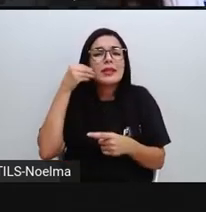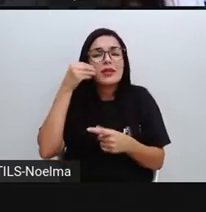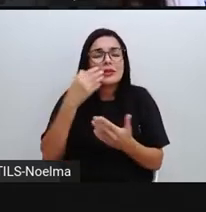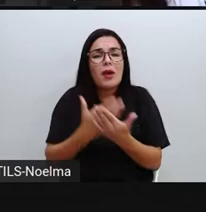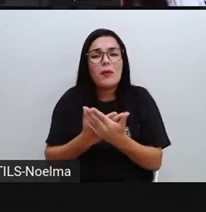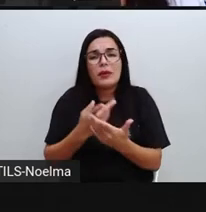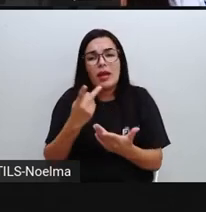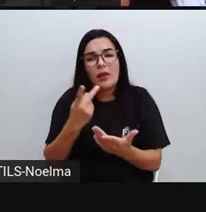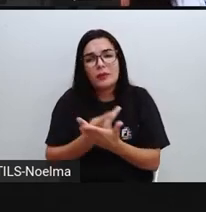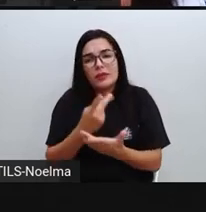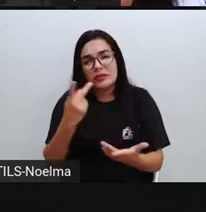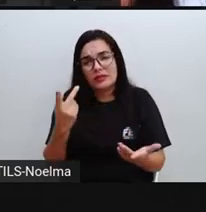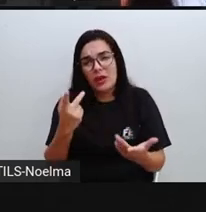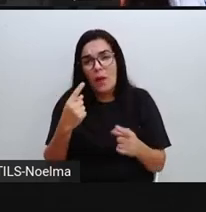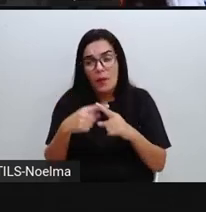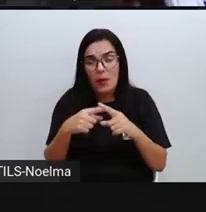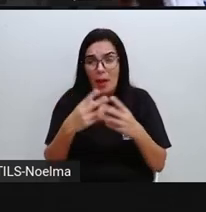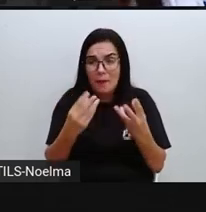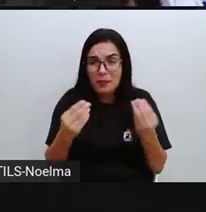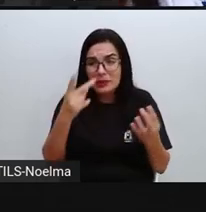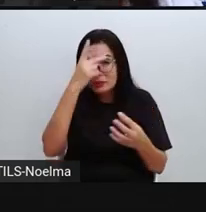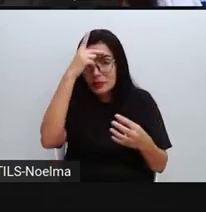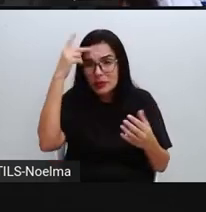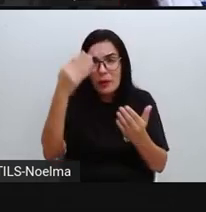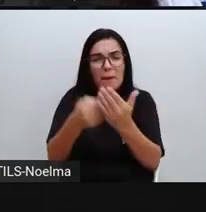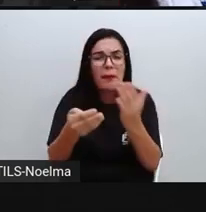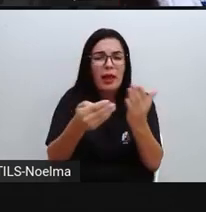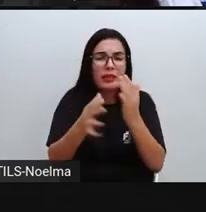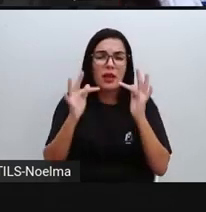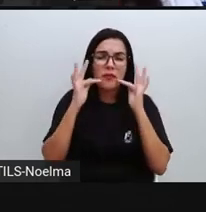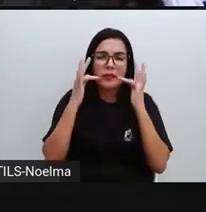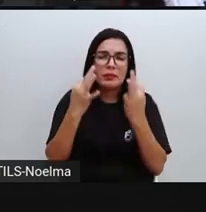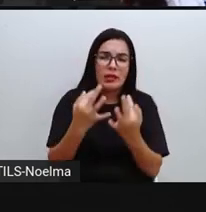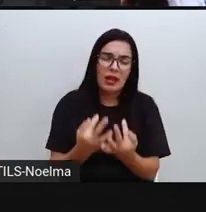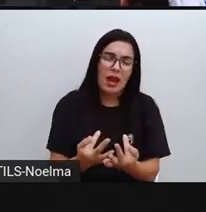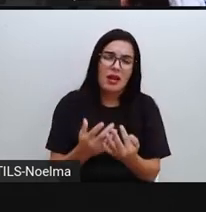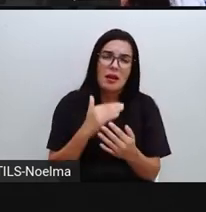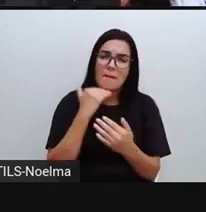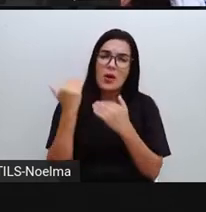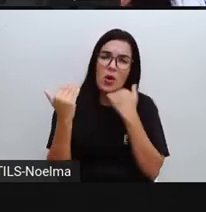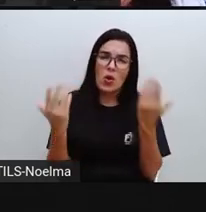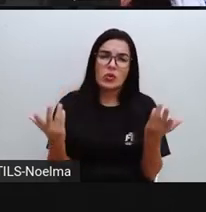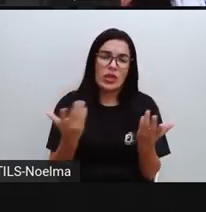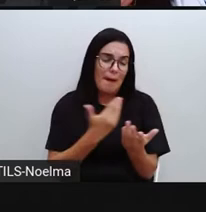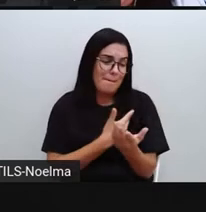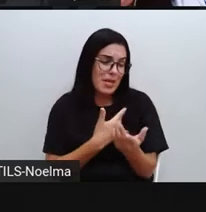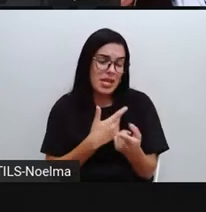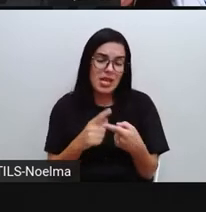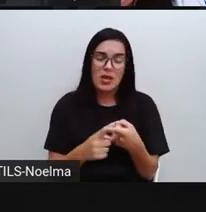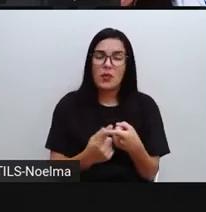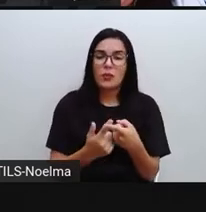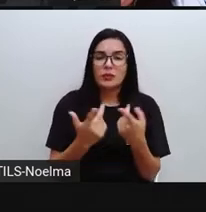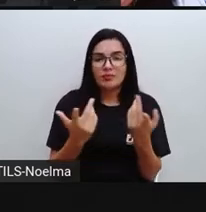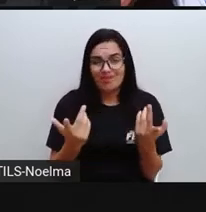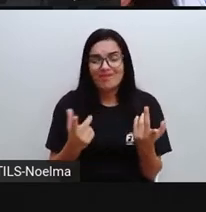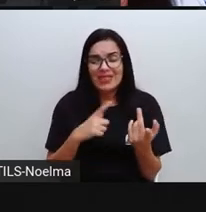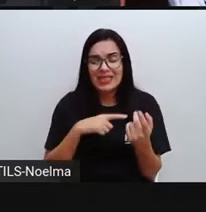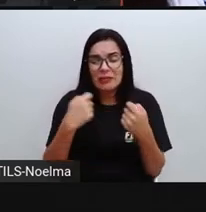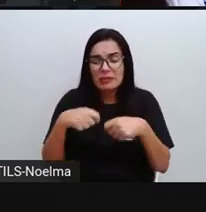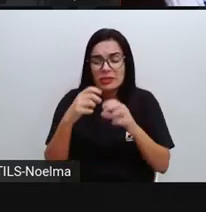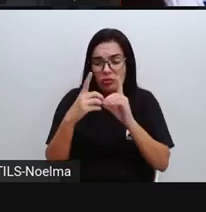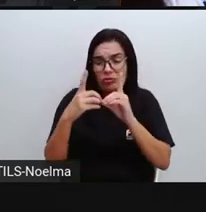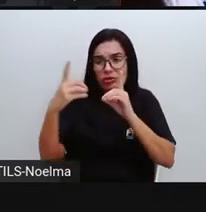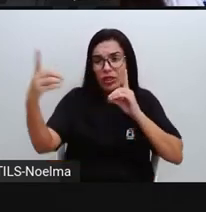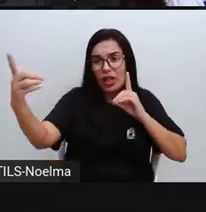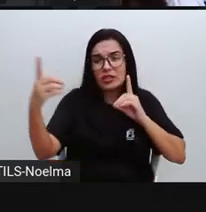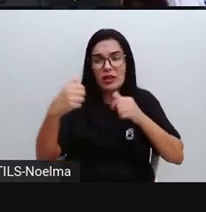perdeu familiares, perderam aí amigos, né? Tiveram que ficar distante de pessoas que